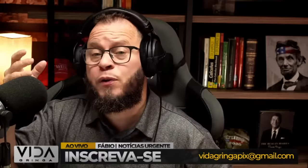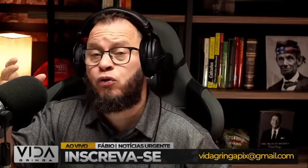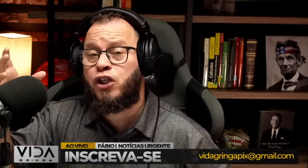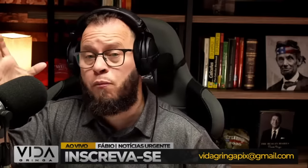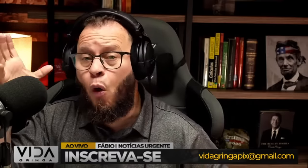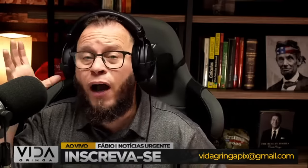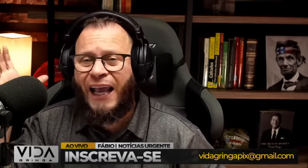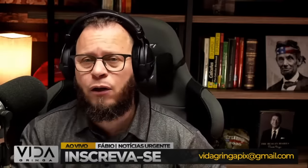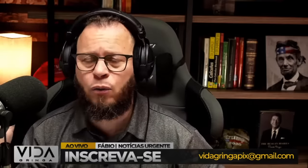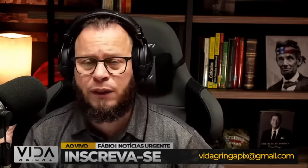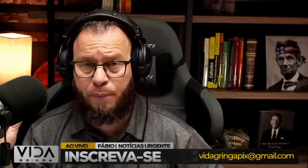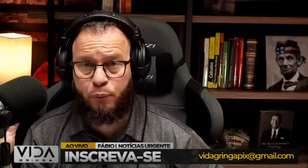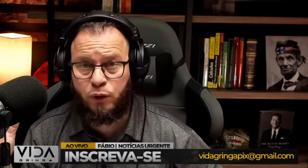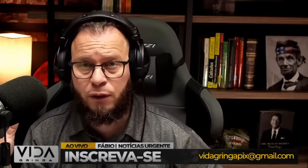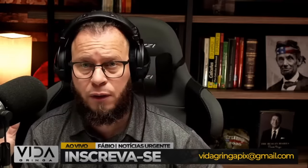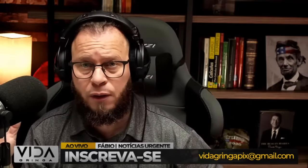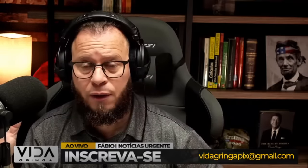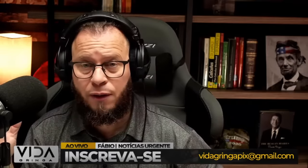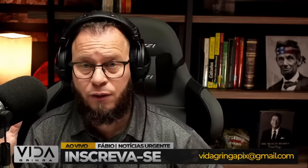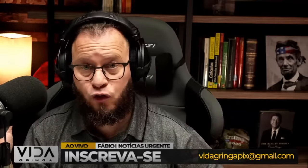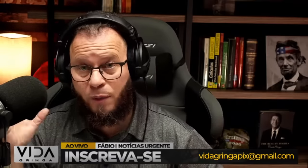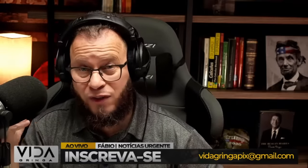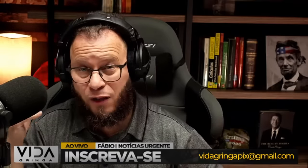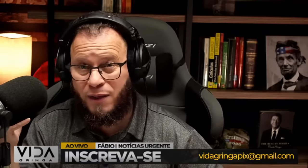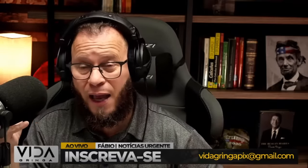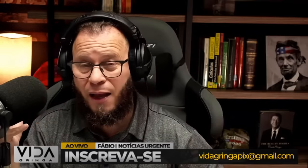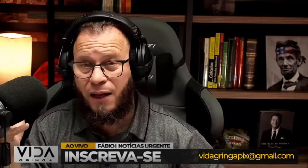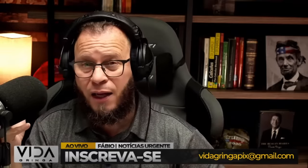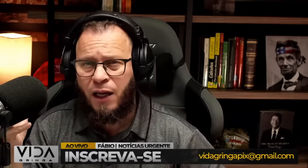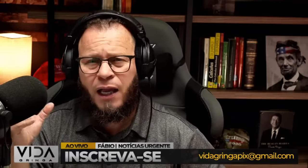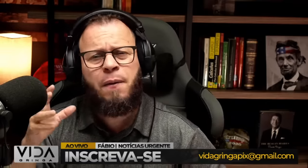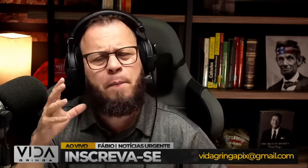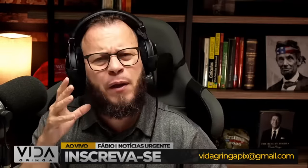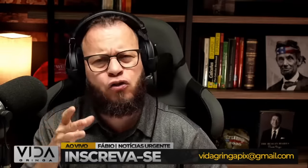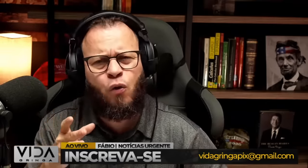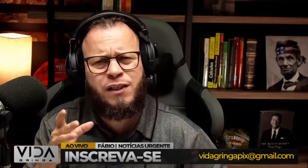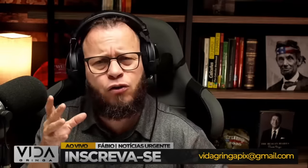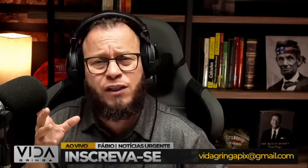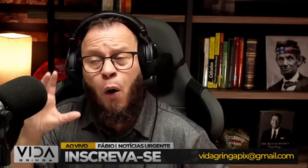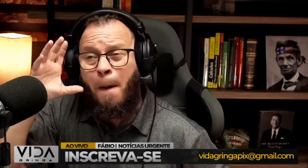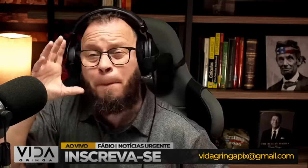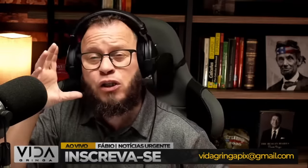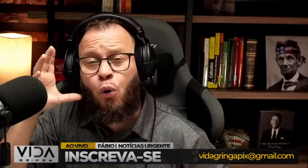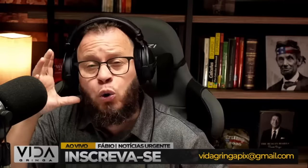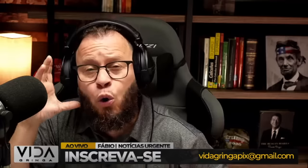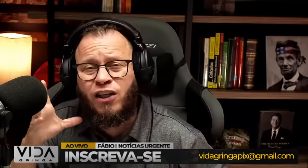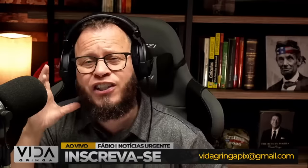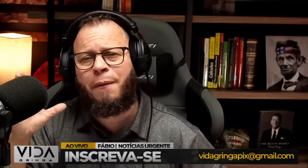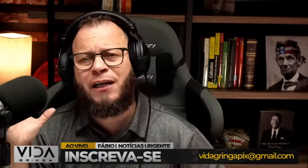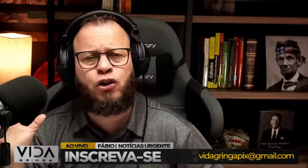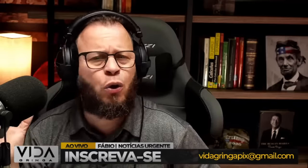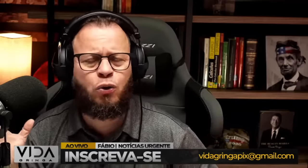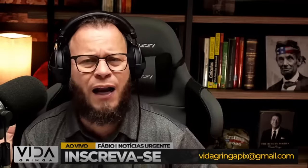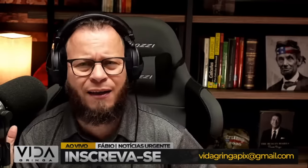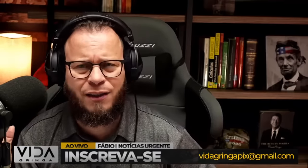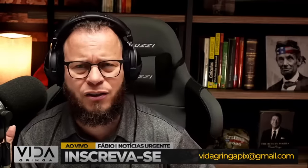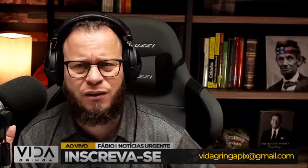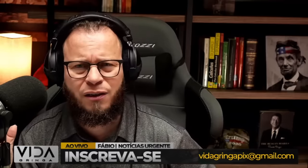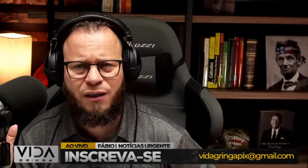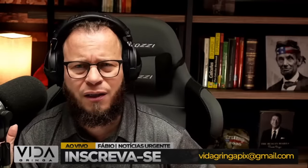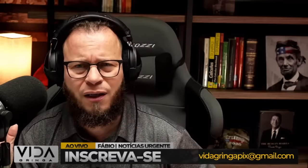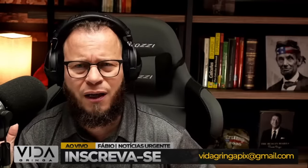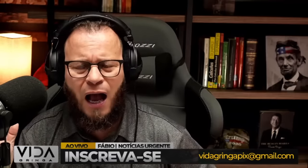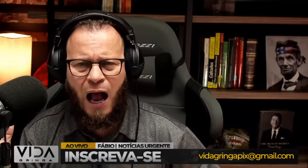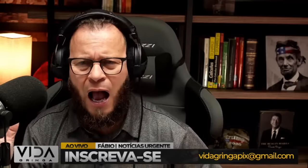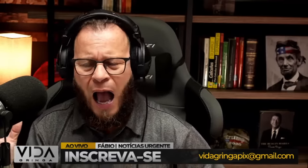tivemos pessoas que morreram na papuda só para você ter uma ideia e pessoas estão sendo psicologicamente torturadas